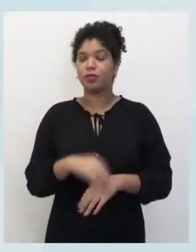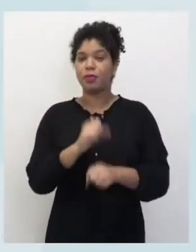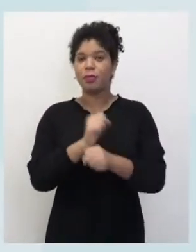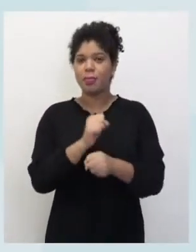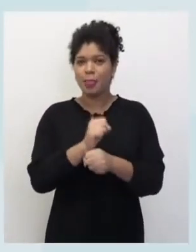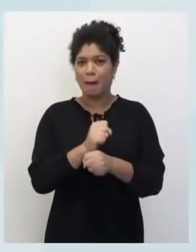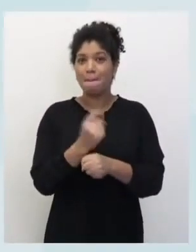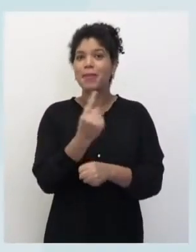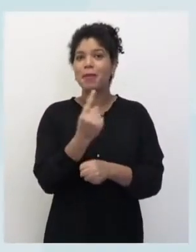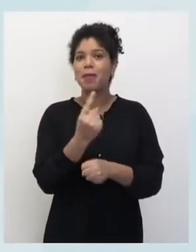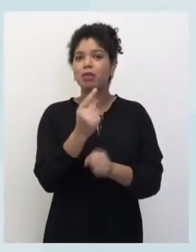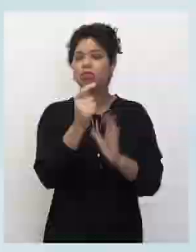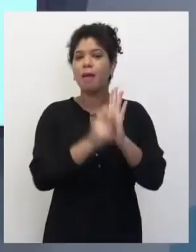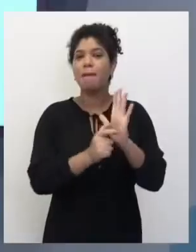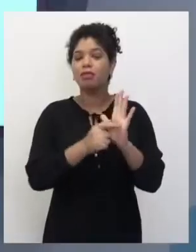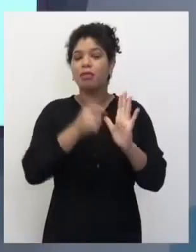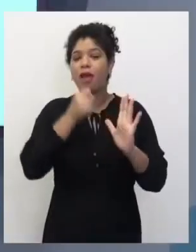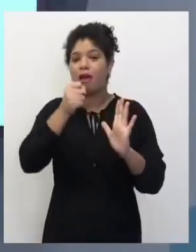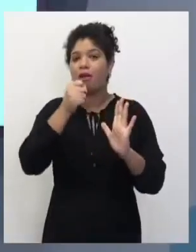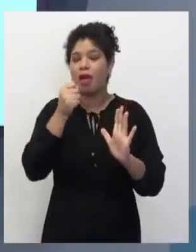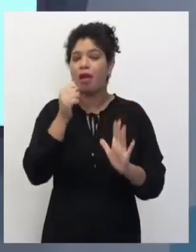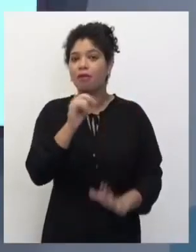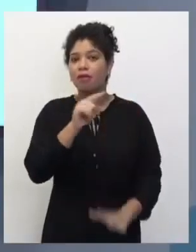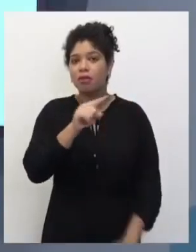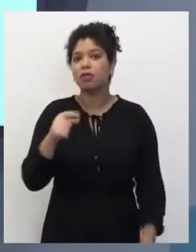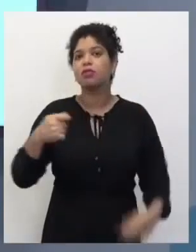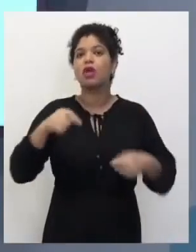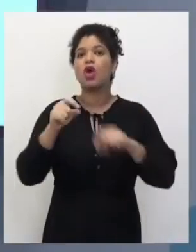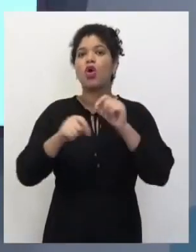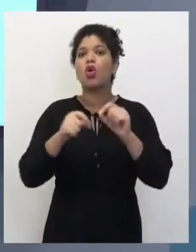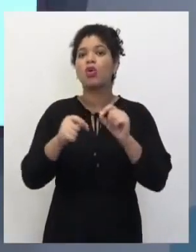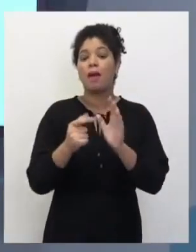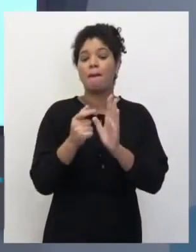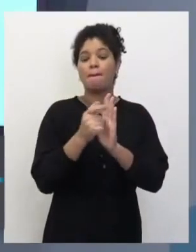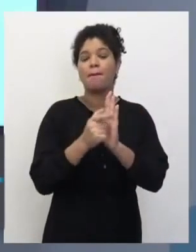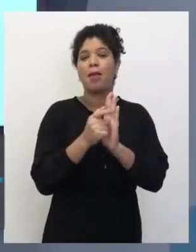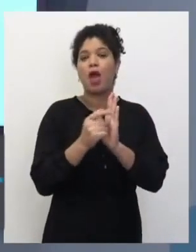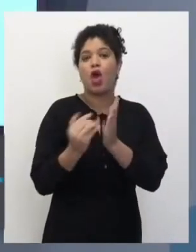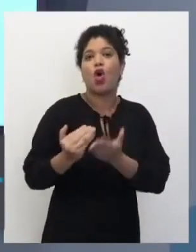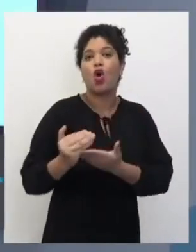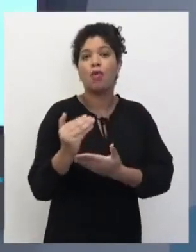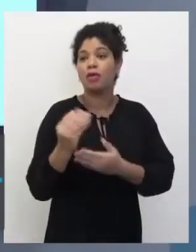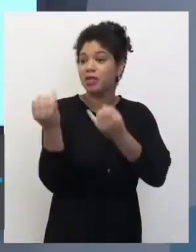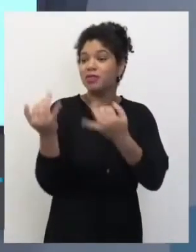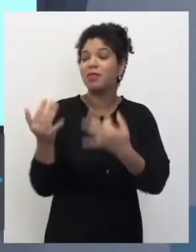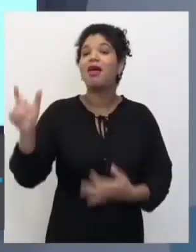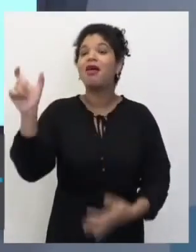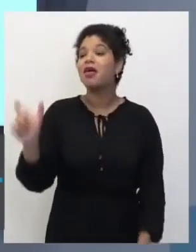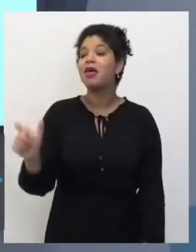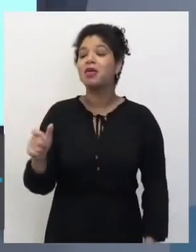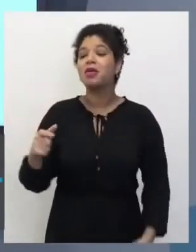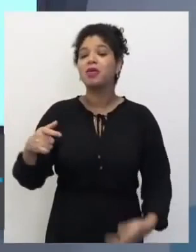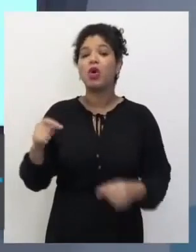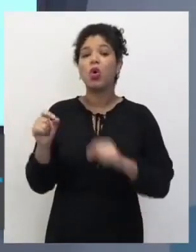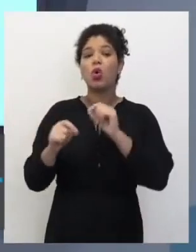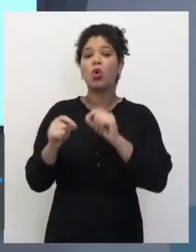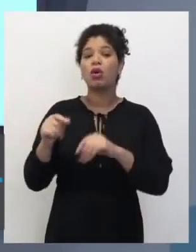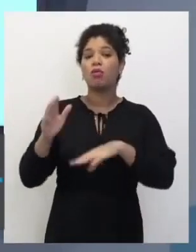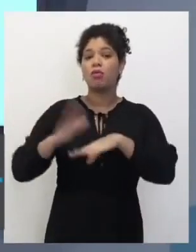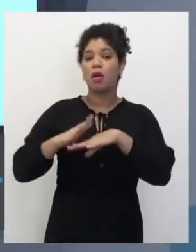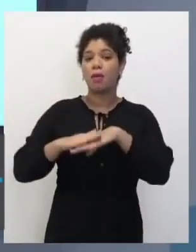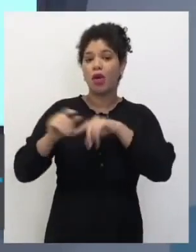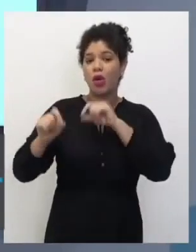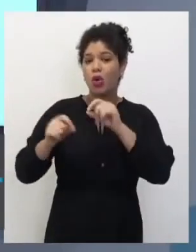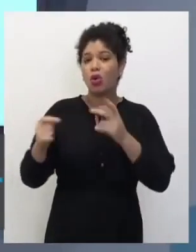parte, como eu mencionei, uma entrevista. Você precisa ter uma introdução, explicar quem é o seu entrevistado, o que ele faz, qual